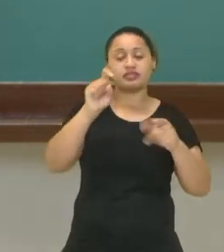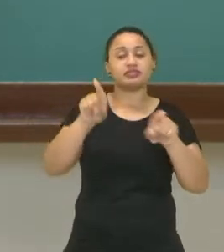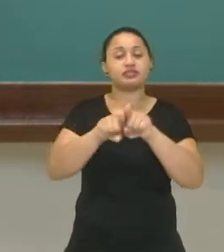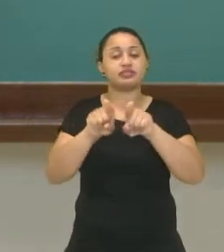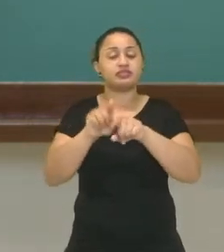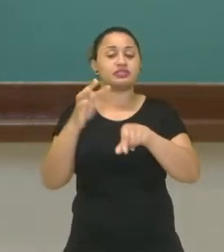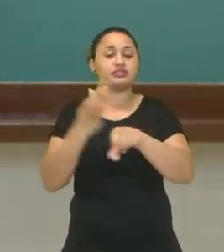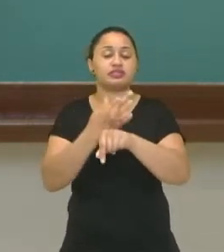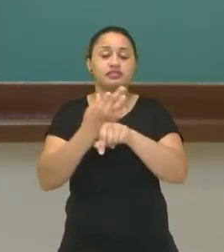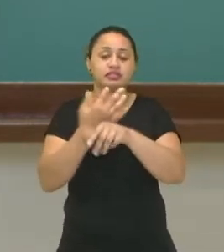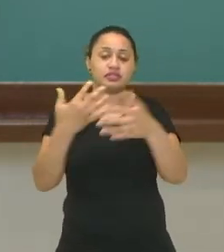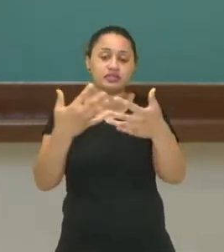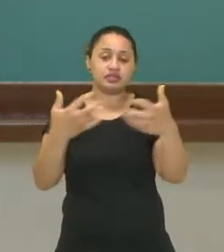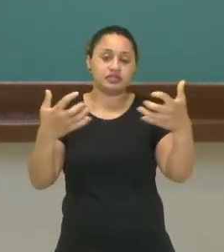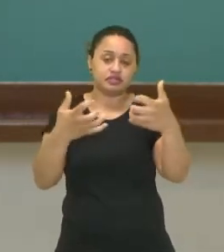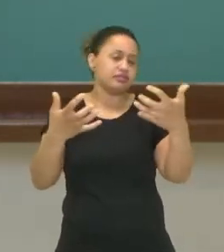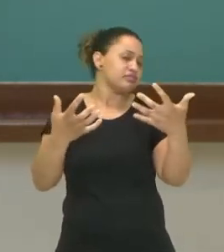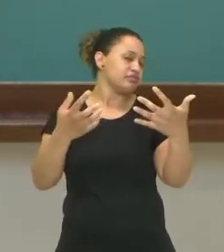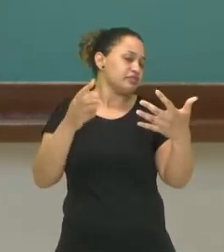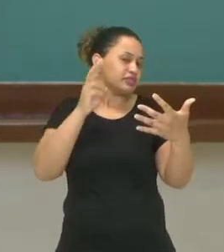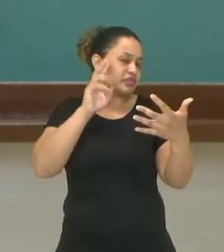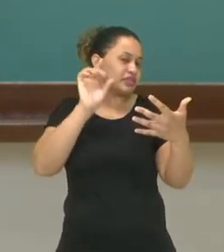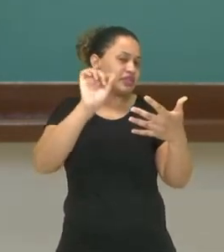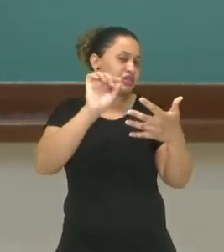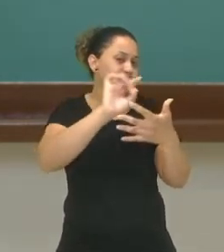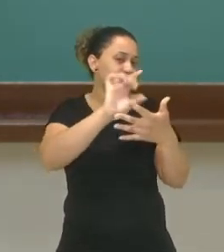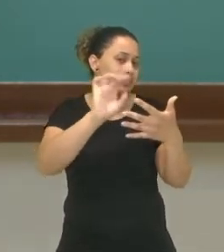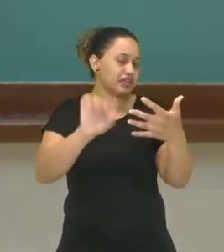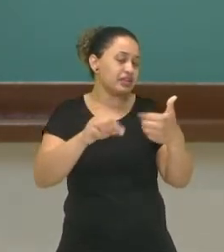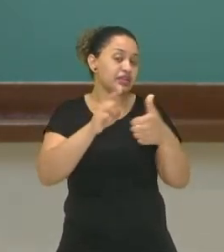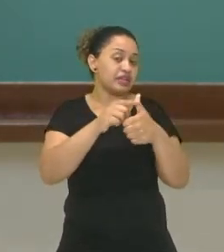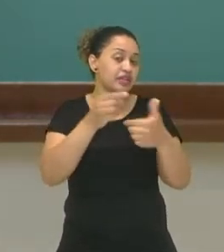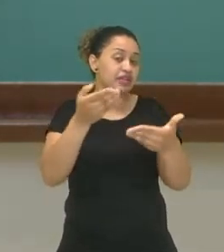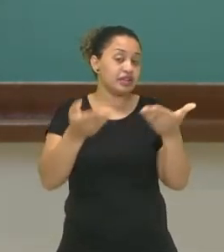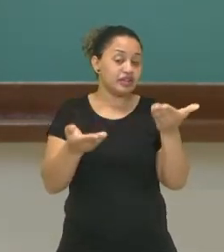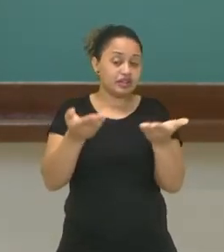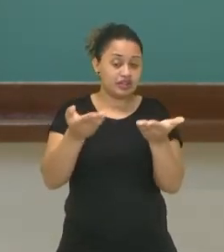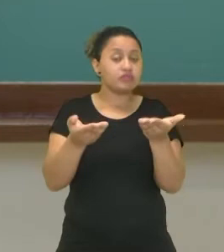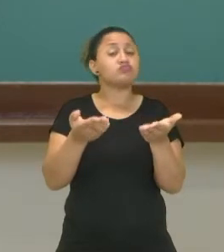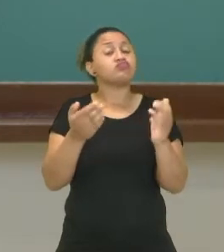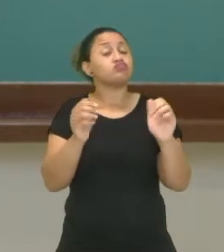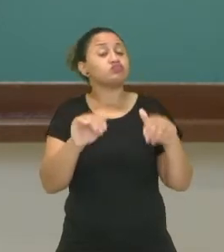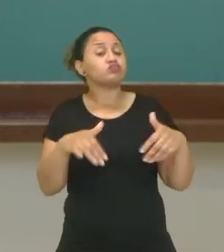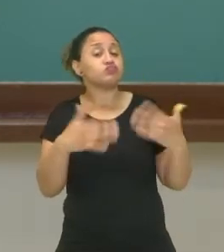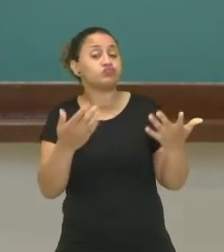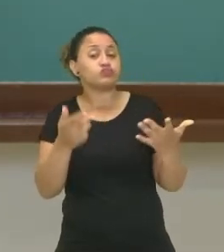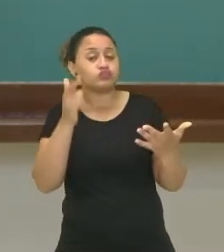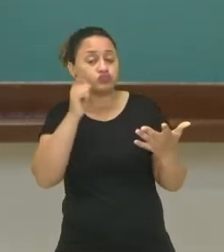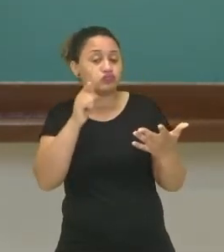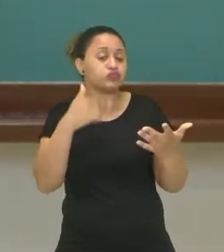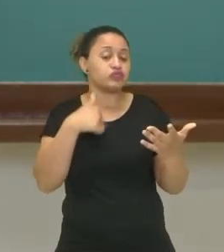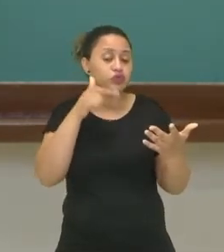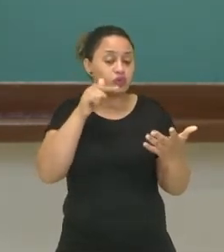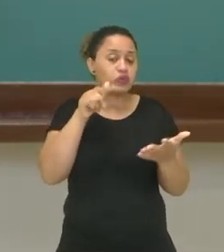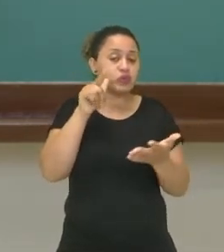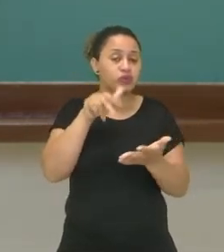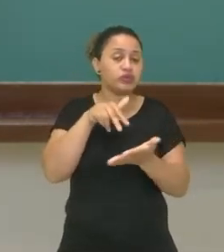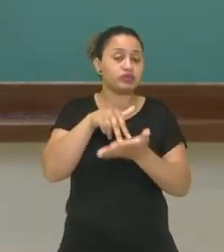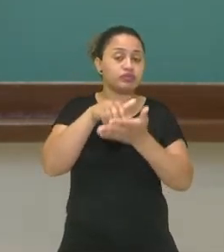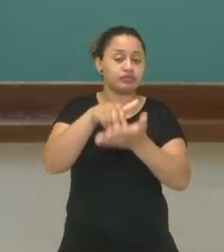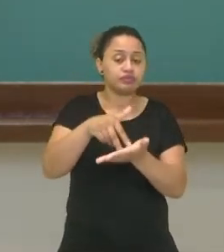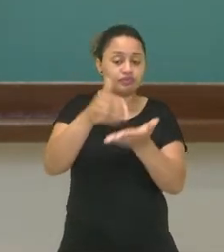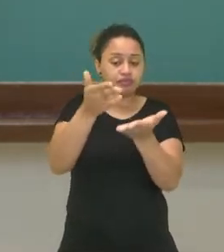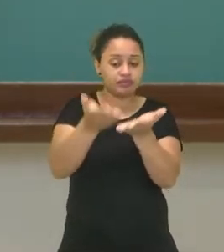resistência muscular. Vamos relembrar o que é cada um? Equilíbrio é quão estático eu permaneço